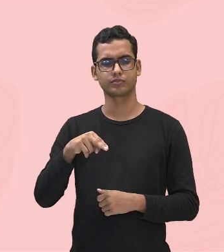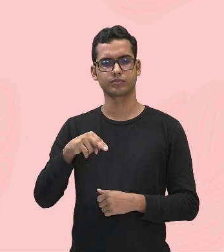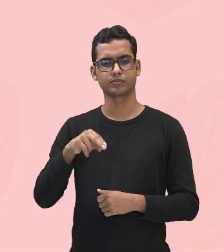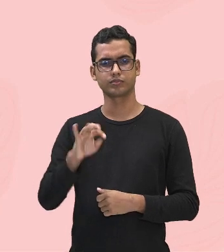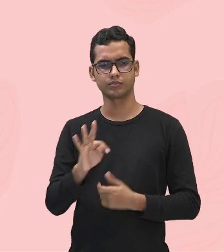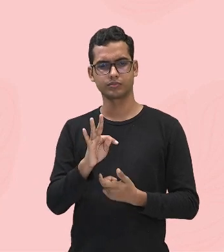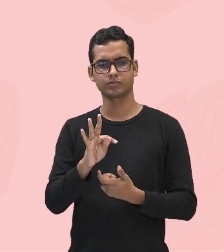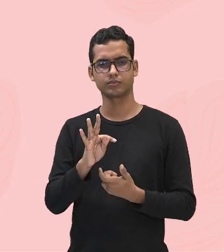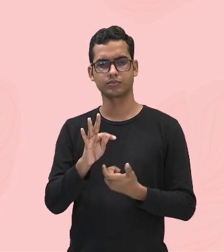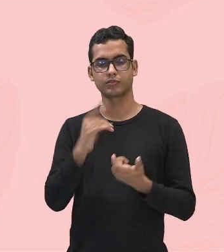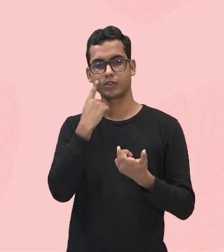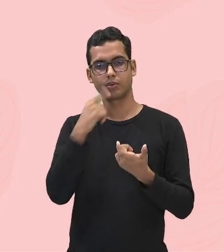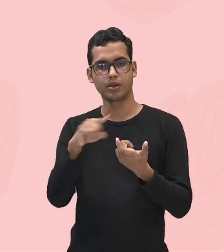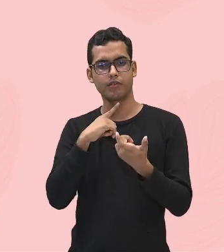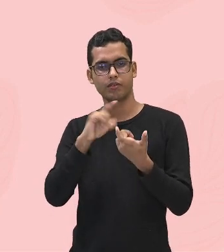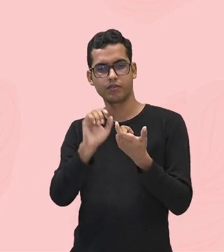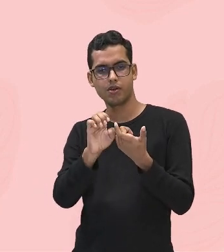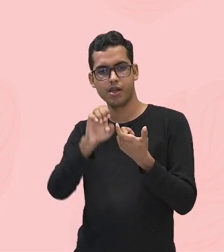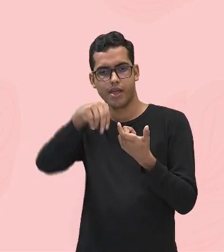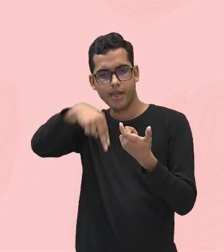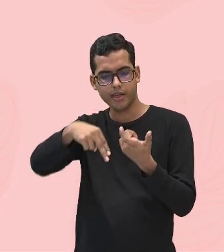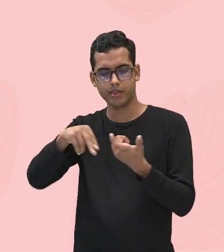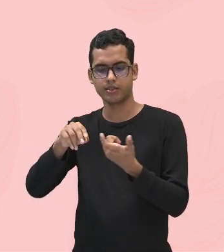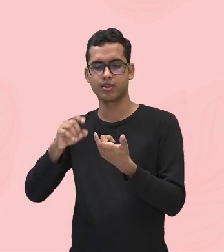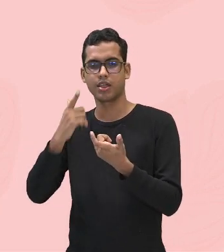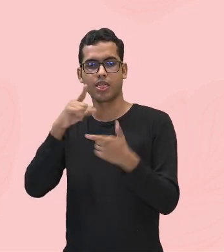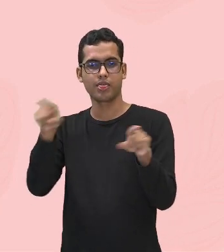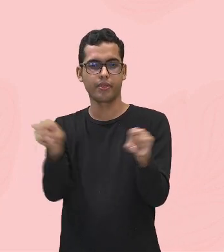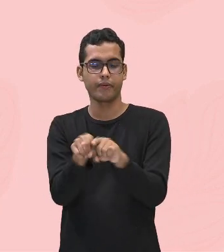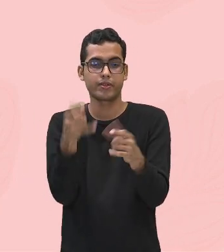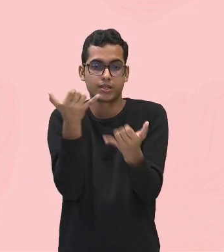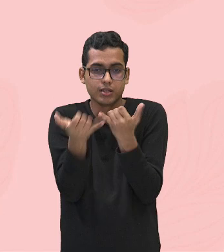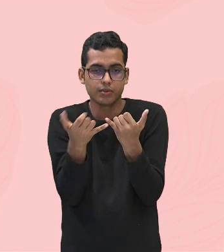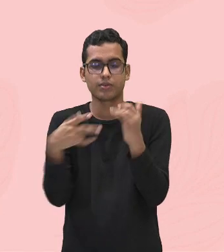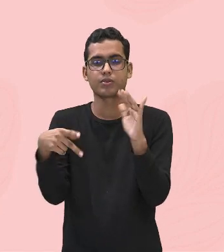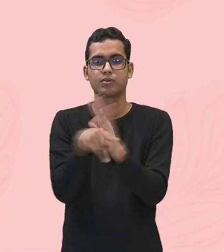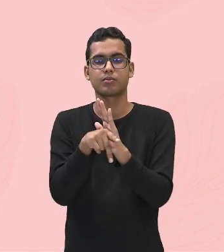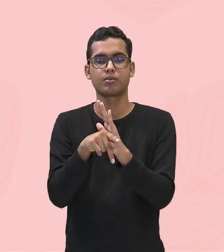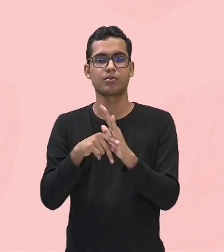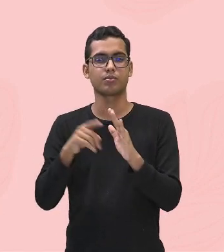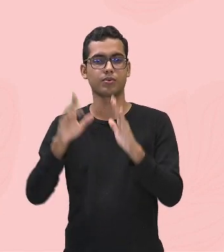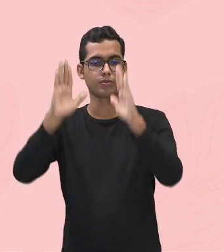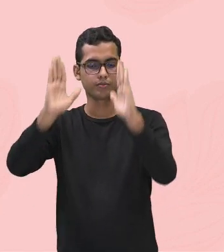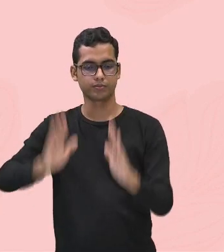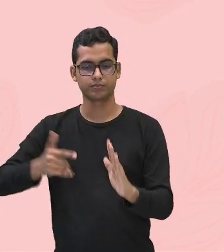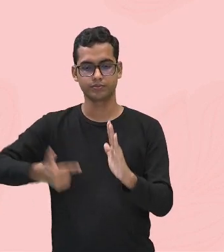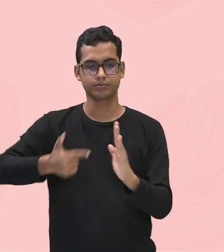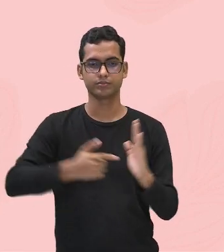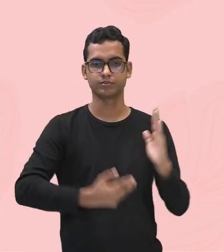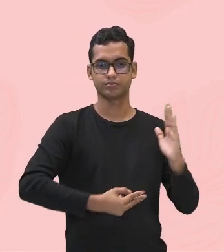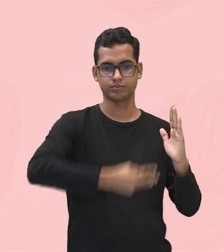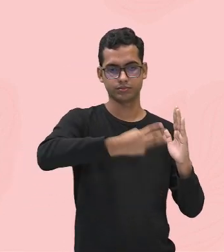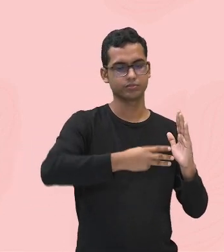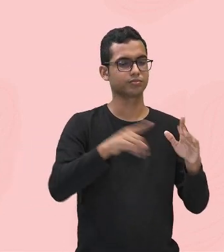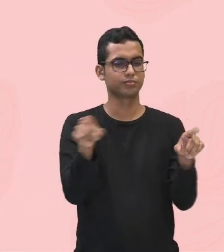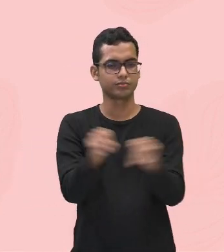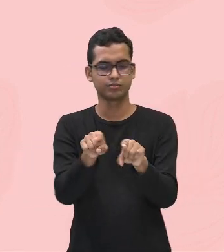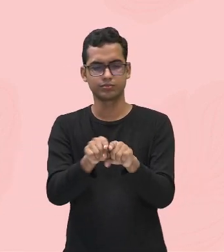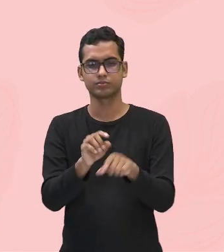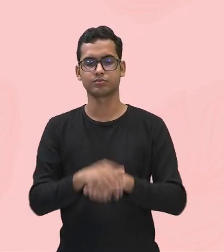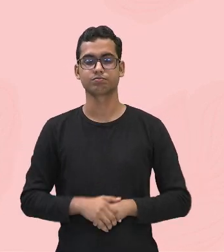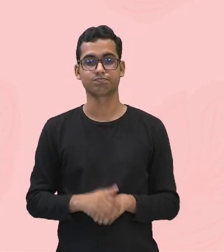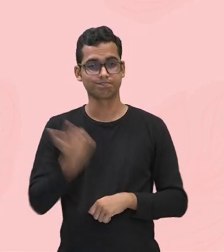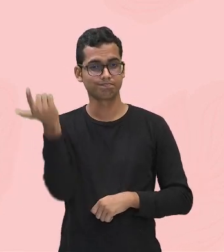ele possui terminações comuns entre eles que facilitam ainda mais essa conjugação.